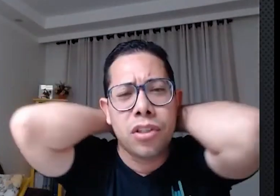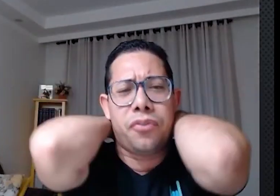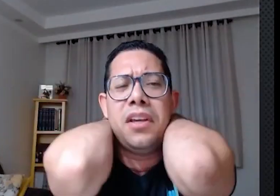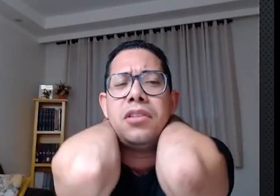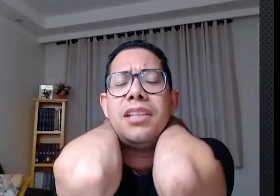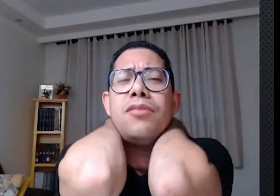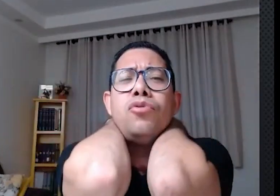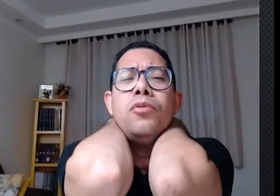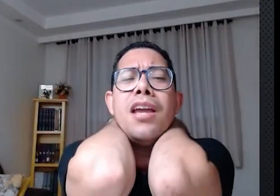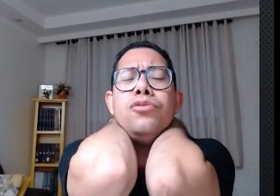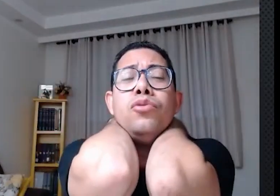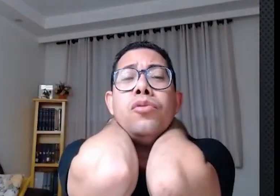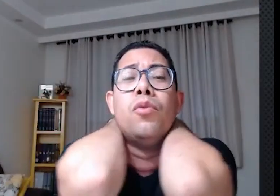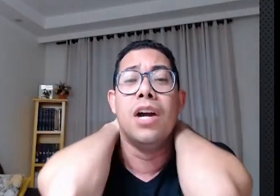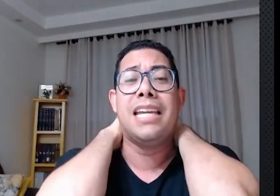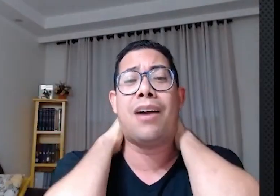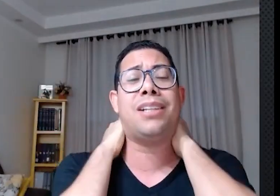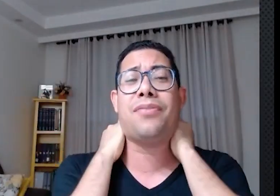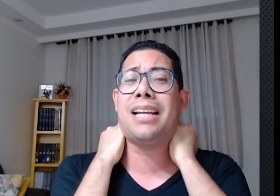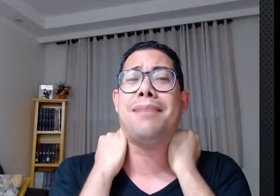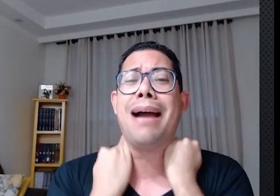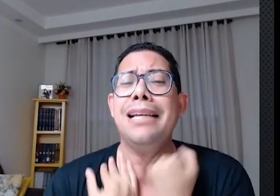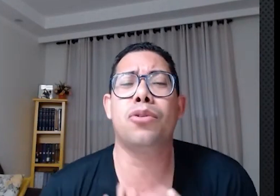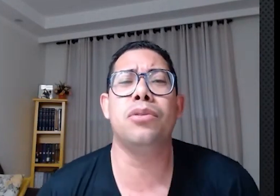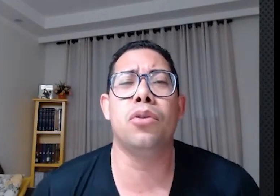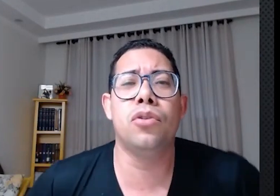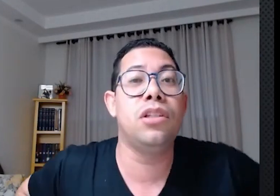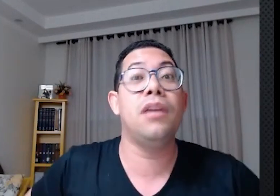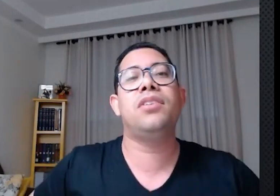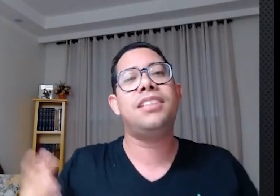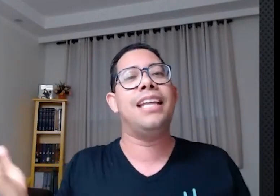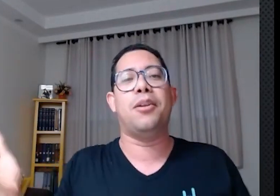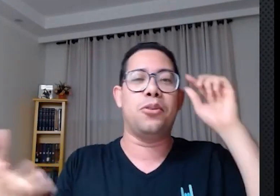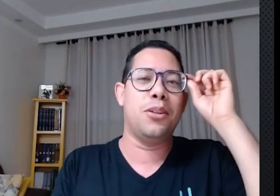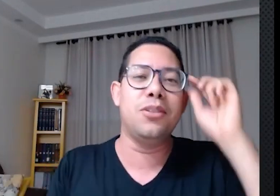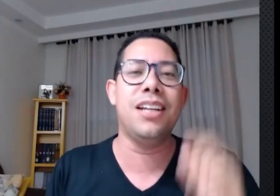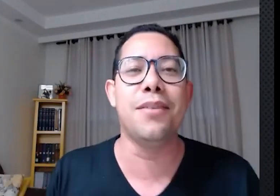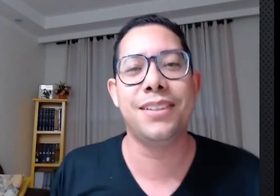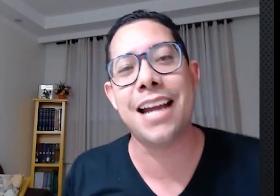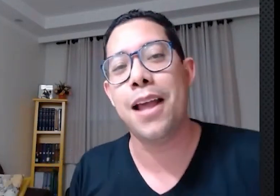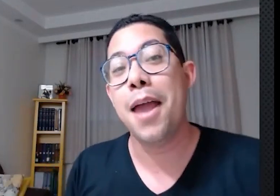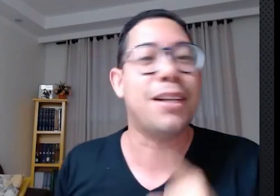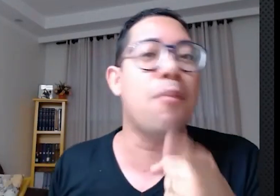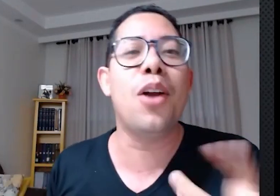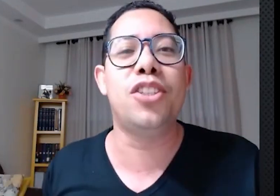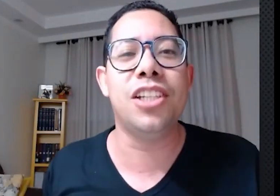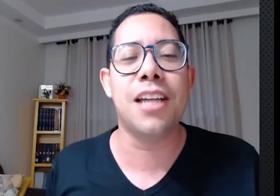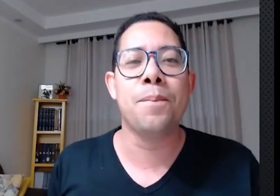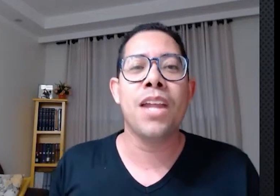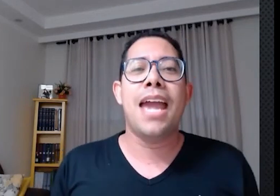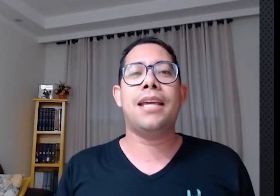achando tão difícil esse resumo do resumo. E agora você fala que tem mais conteúdo dos livros? Sim, tem os conteúdos dos livros, certo? Mas a